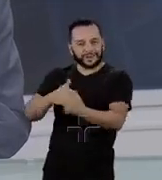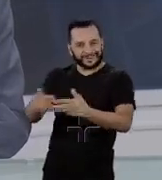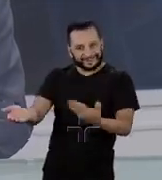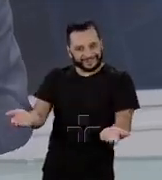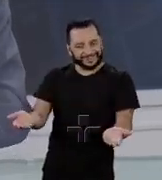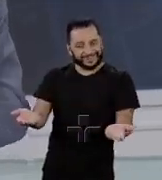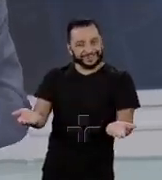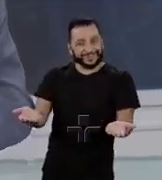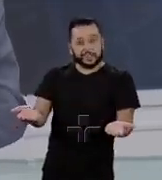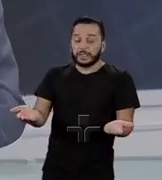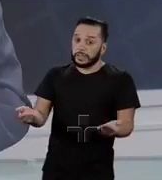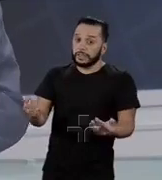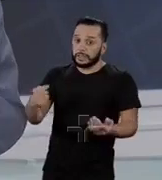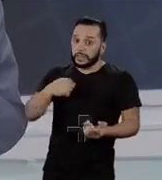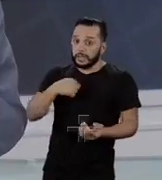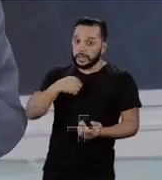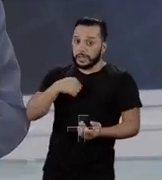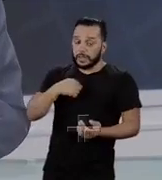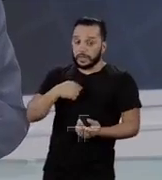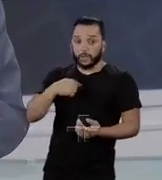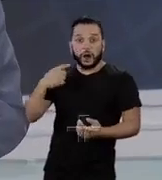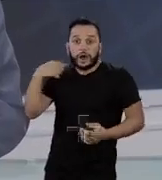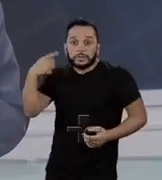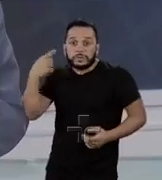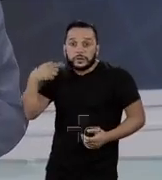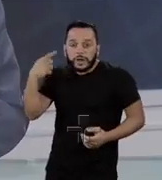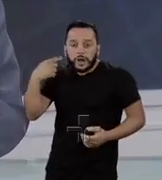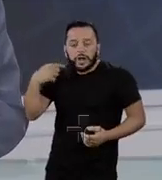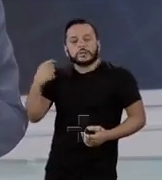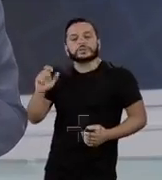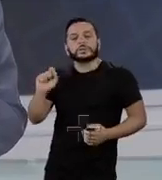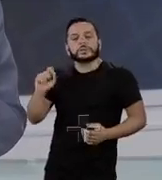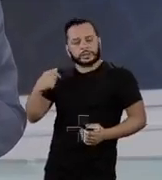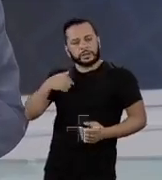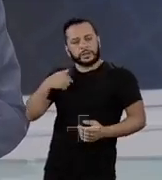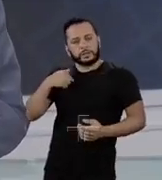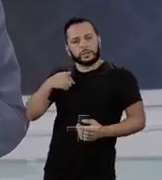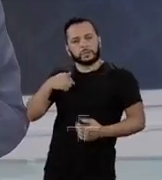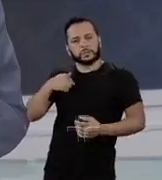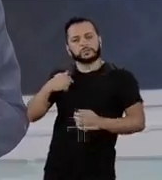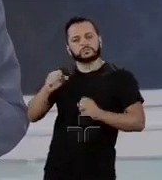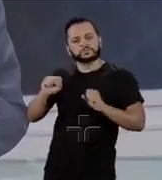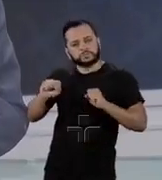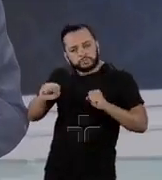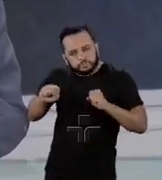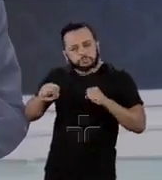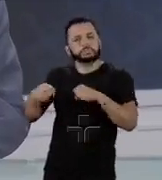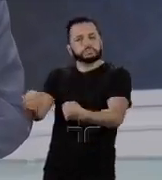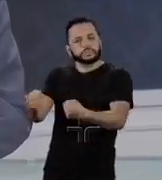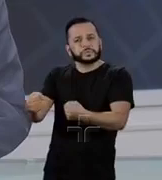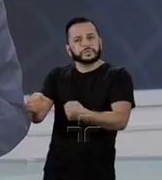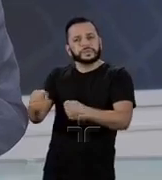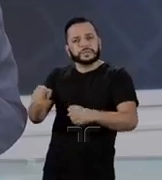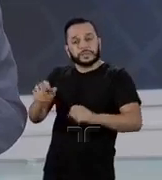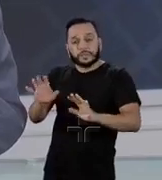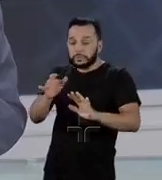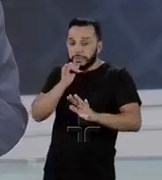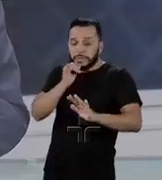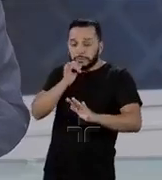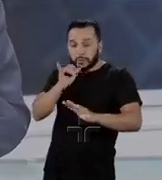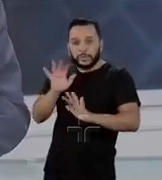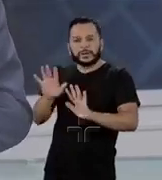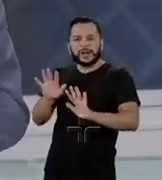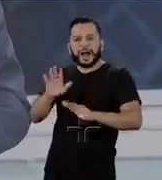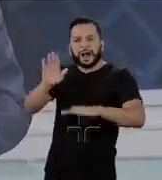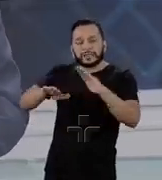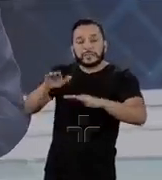advogado, que diretamente, evidentemente, tem a prerrogativa violada, mas, fundamentalmente, a cidadania. Quando o advogado é impedido, por exemplo, de verificar